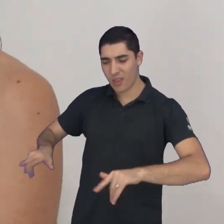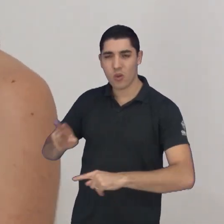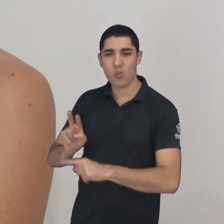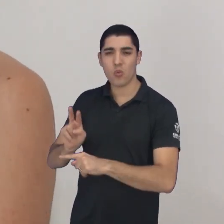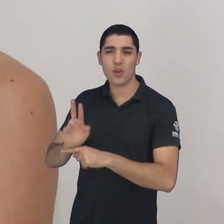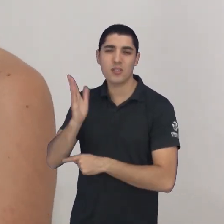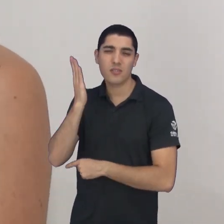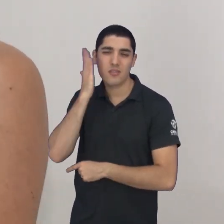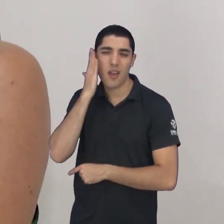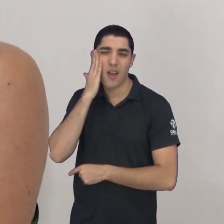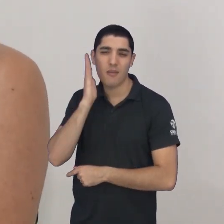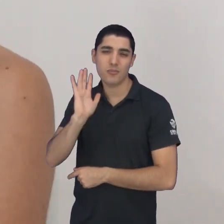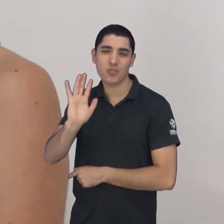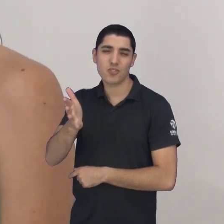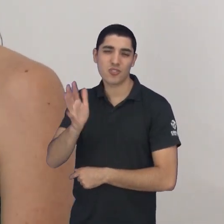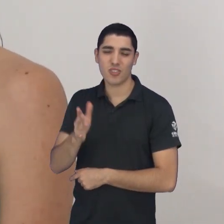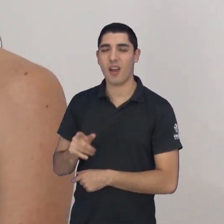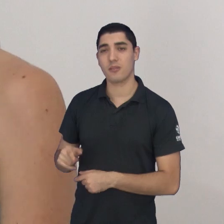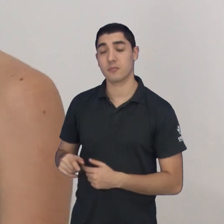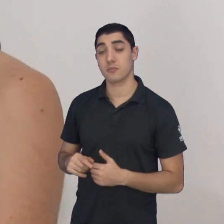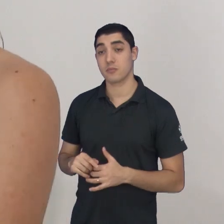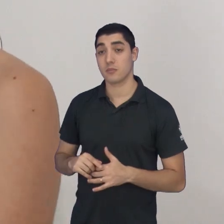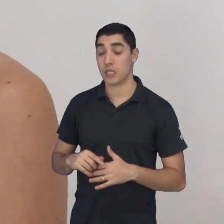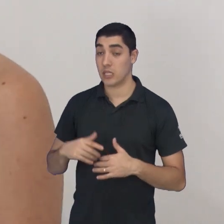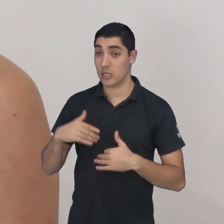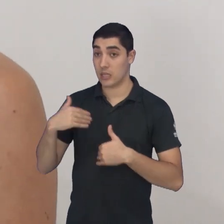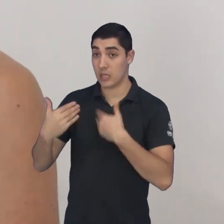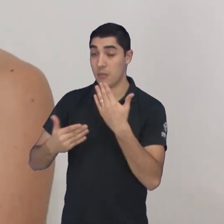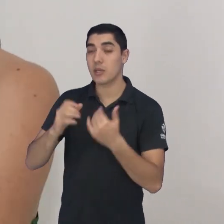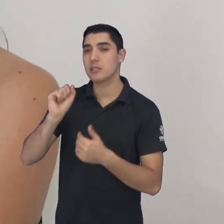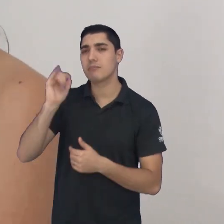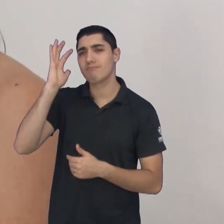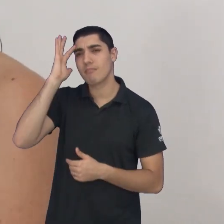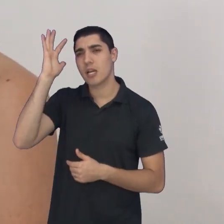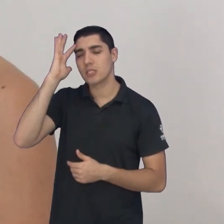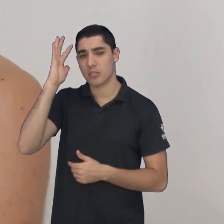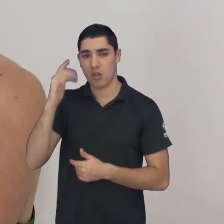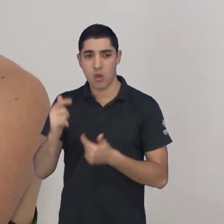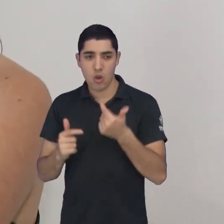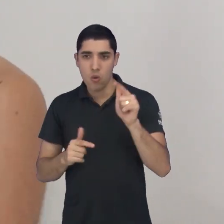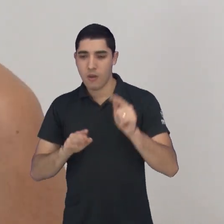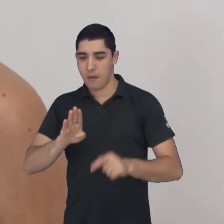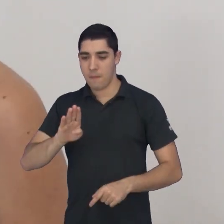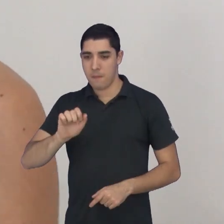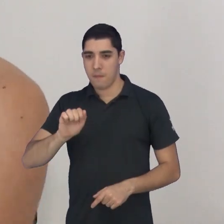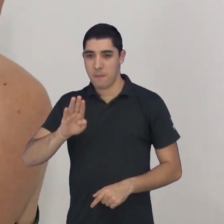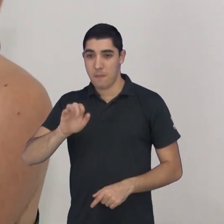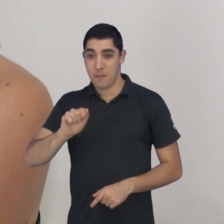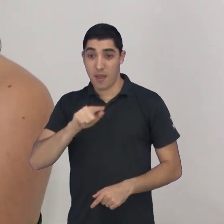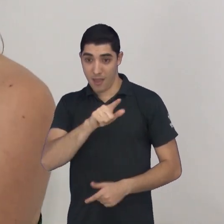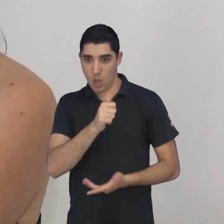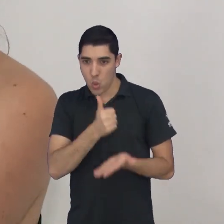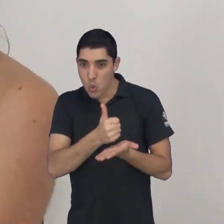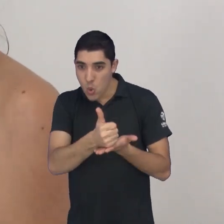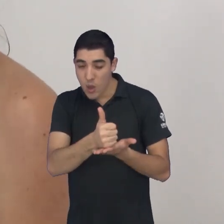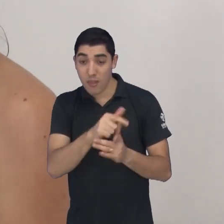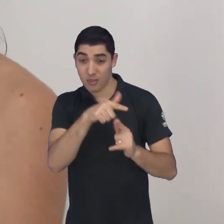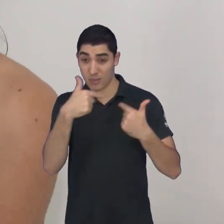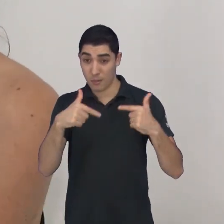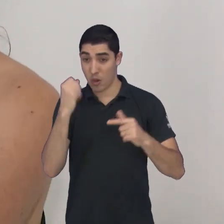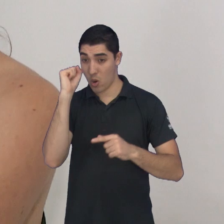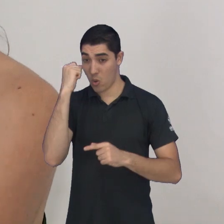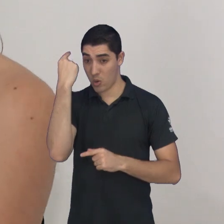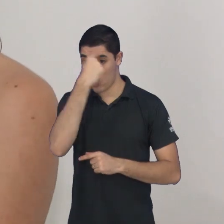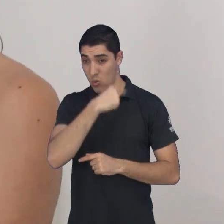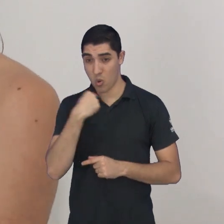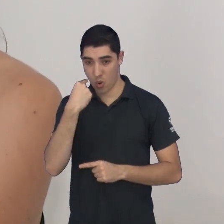acaba acumulando funções. Se a gente fosse contratar uma babá trabalhando 8 horas, contratar uma cuidadora